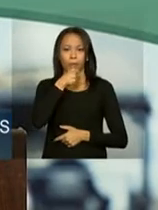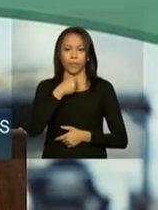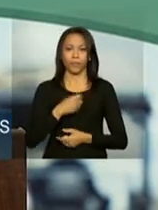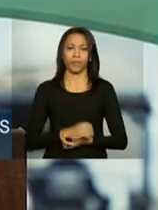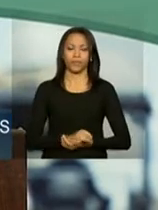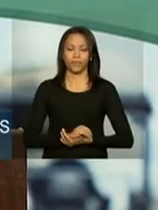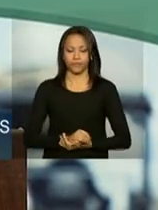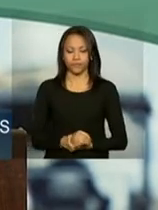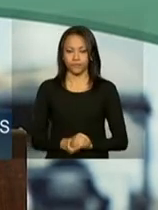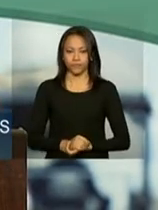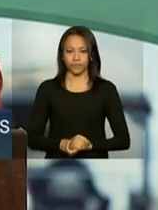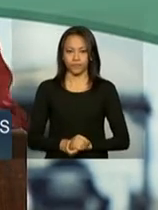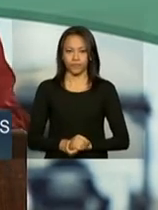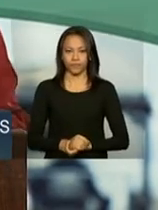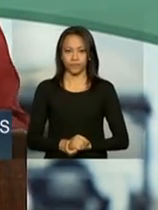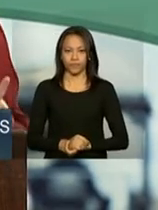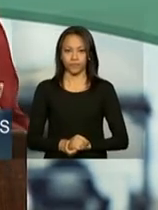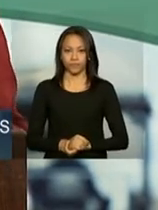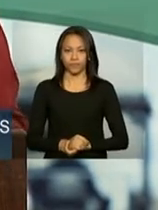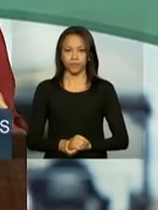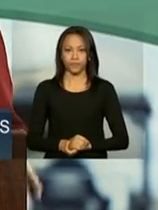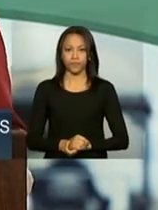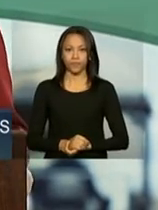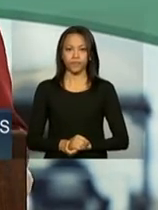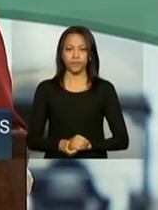Ou se, não é isso.